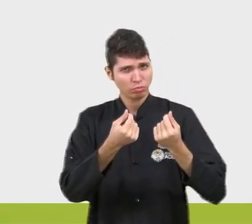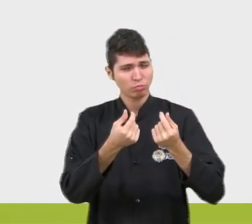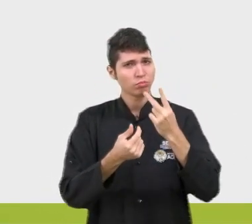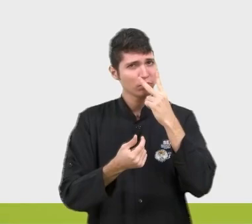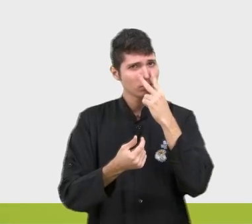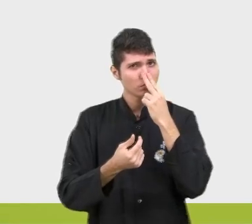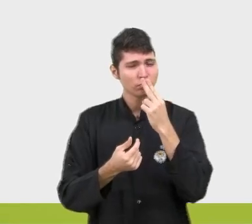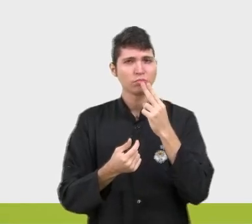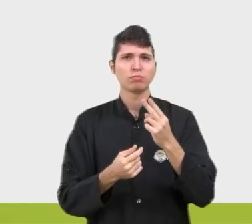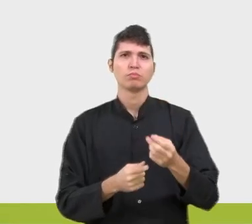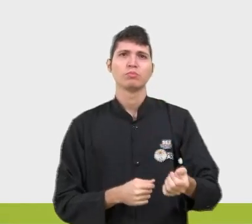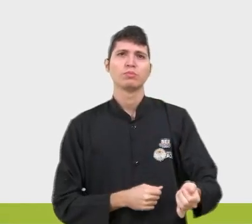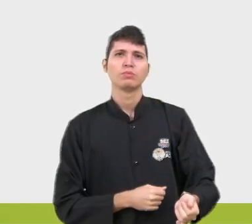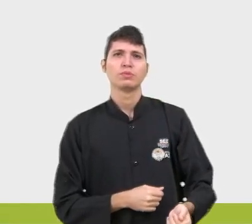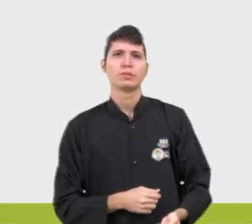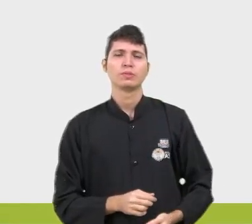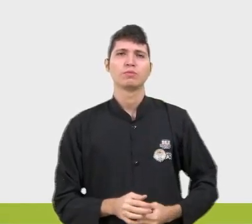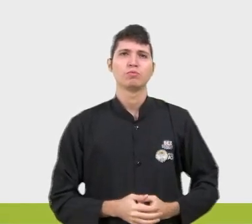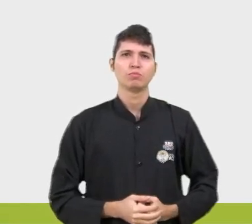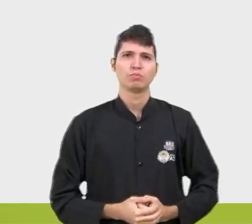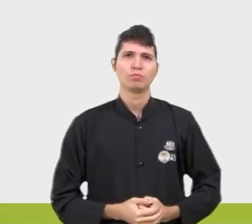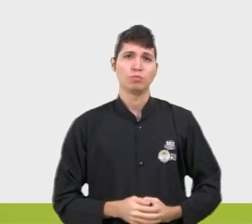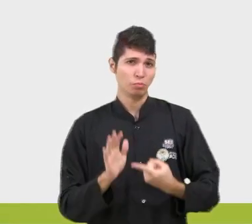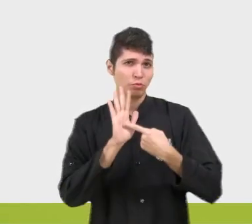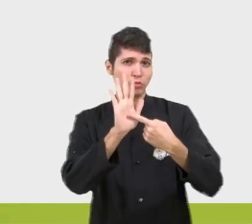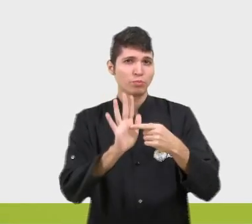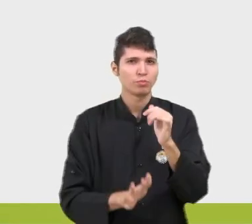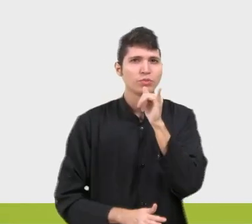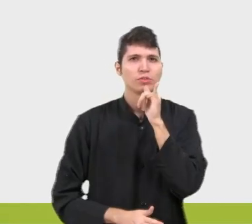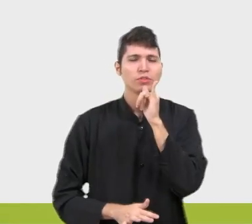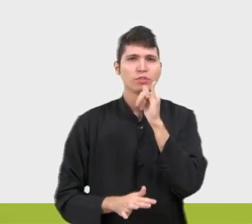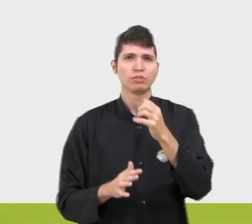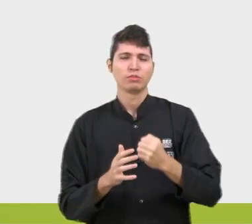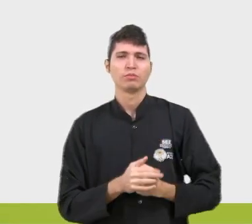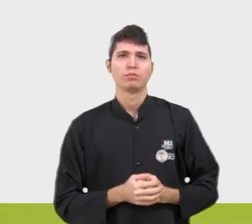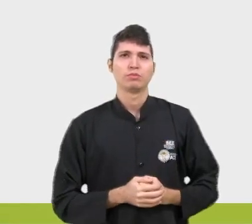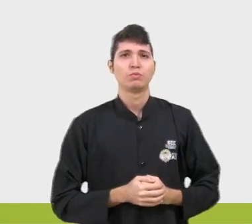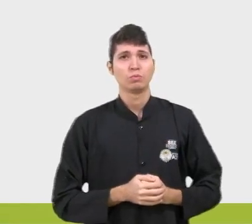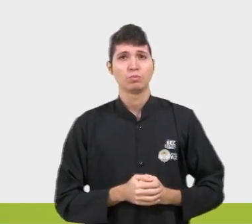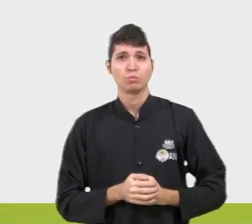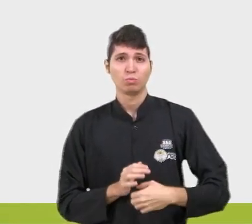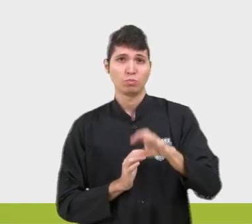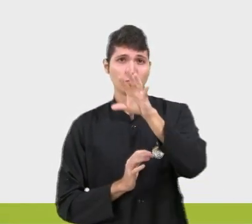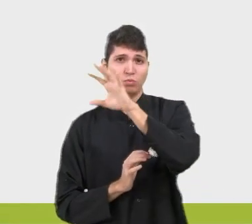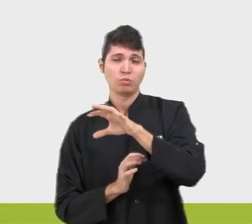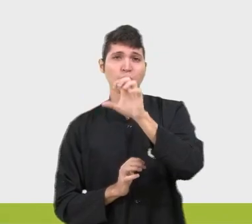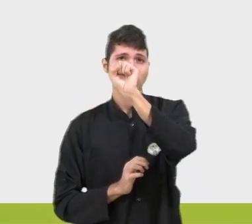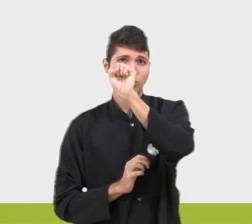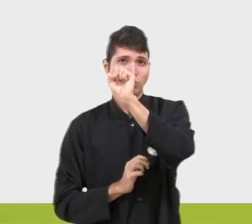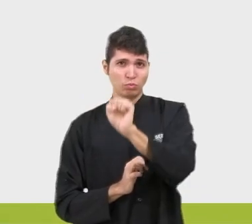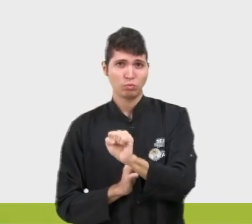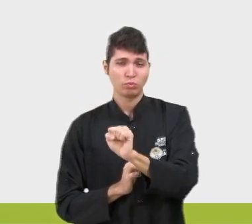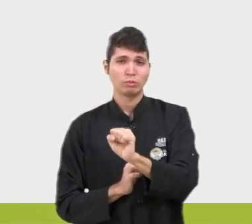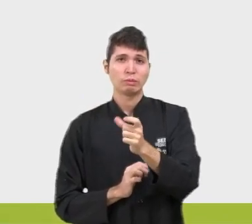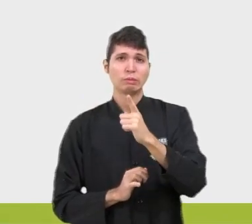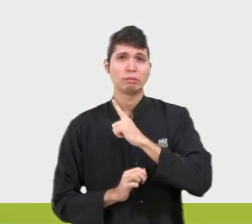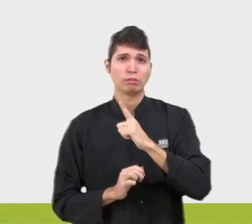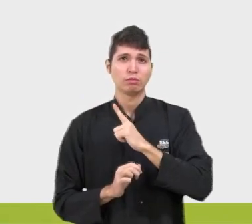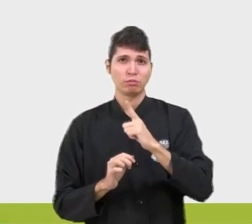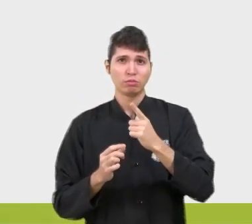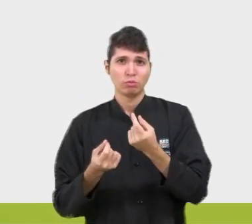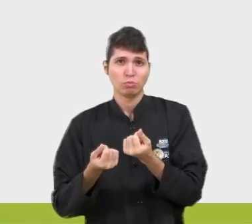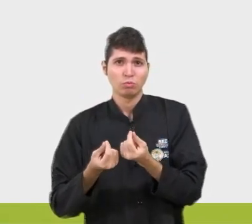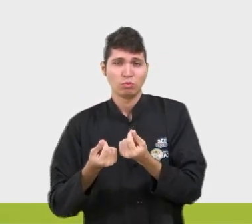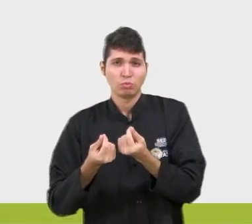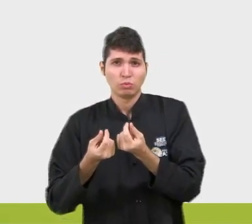aqui um exemplo mais evidente aí das regiões: o Sudeste. O Sudeste tem uma economia que, se